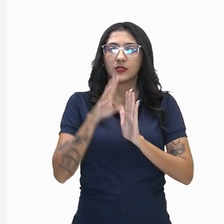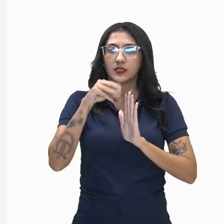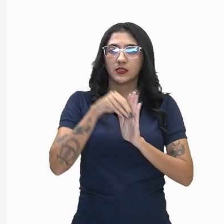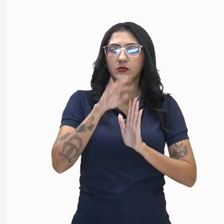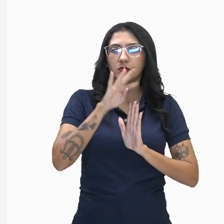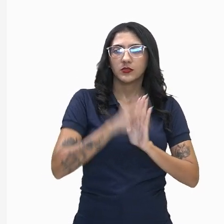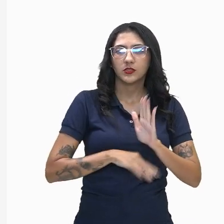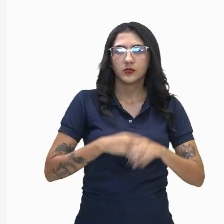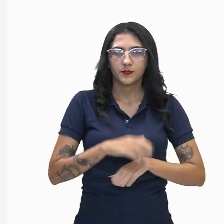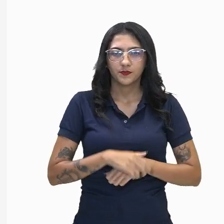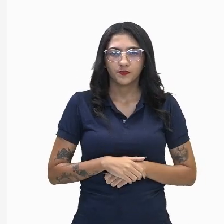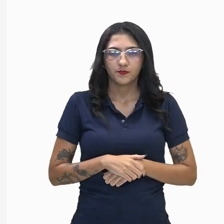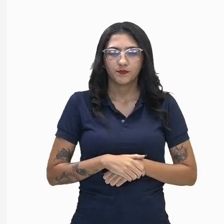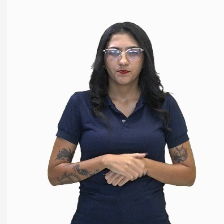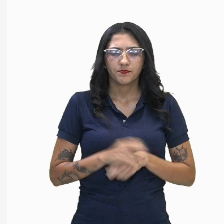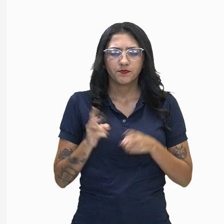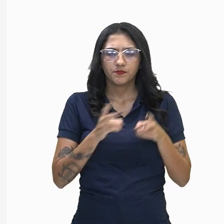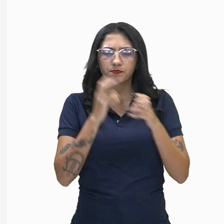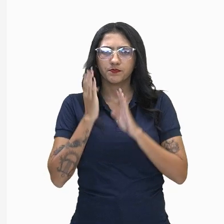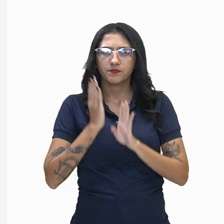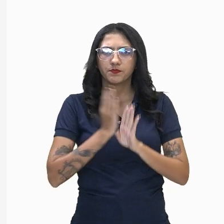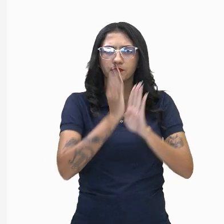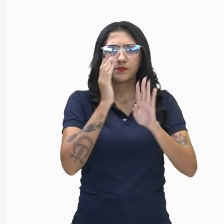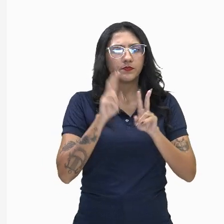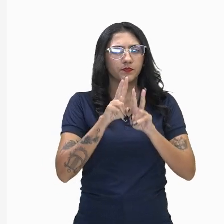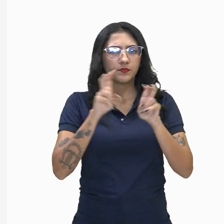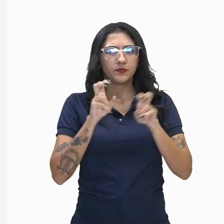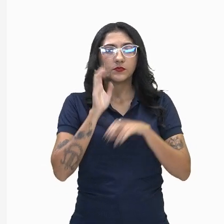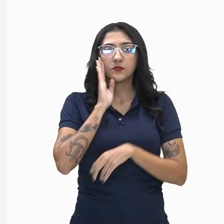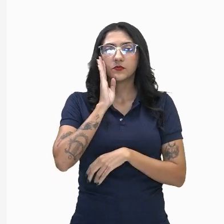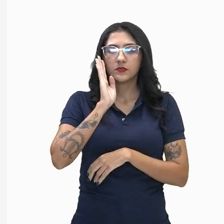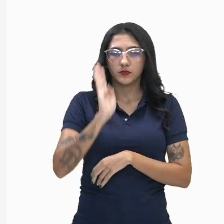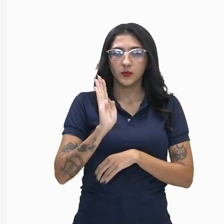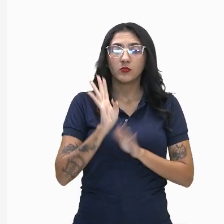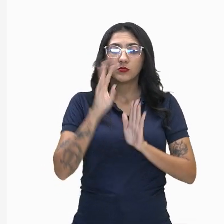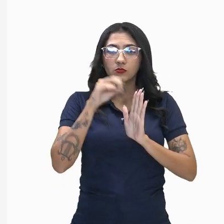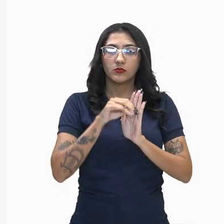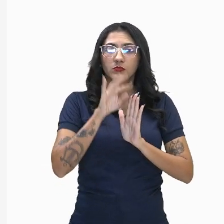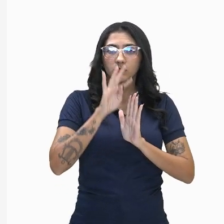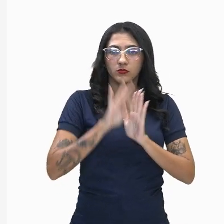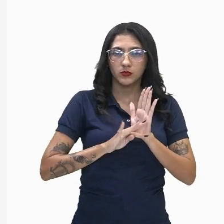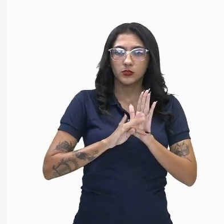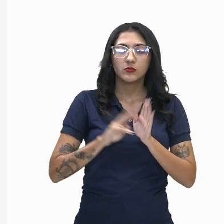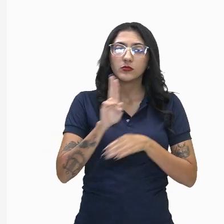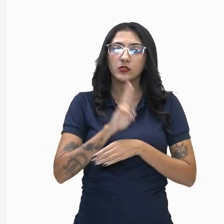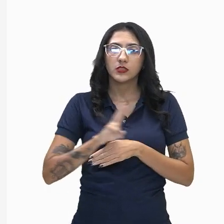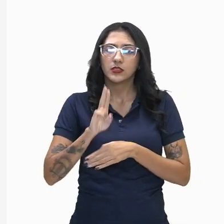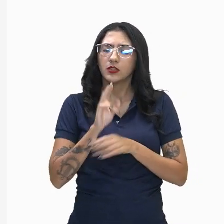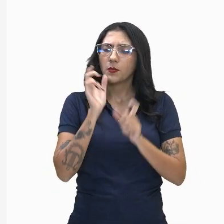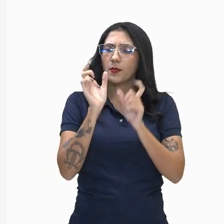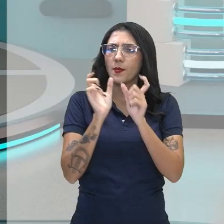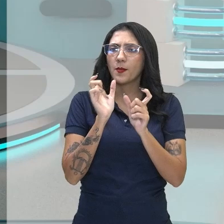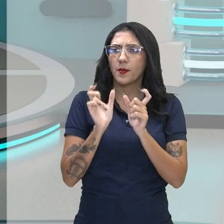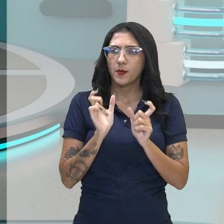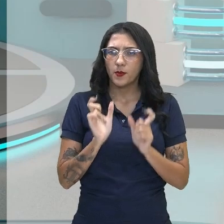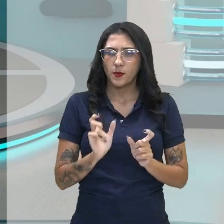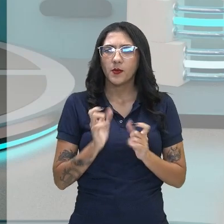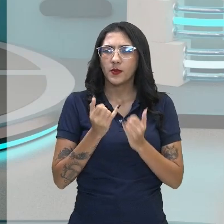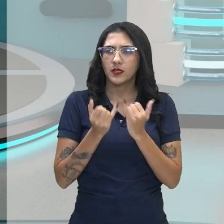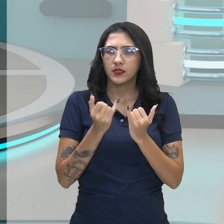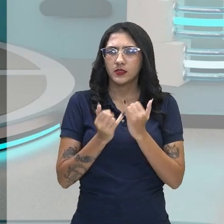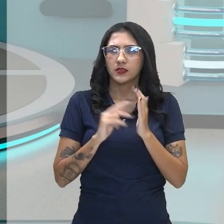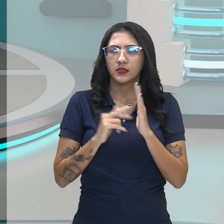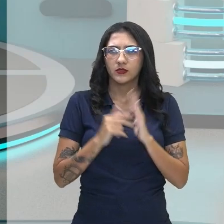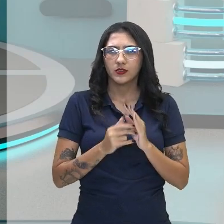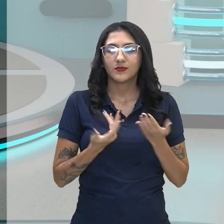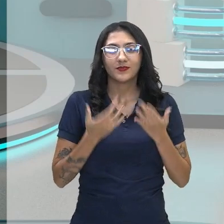texto. Reconhecimento do assunto principal abordado, com apoio de palavras cognatas. Então,